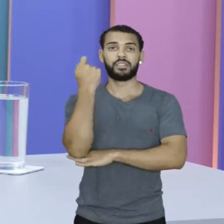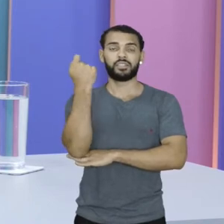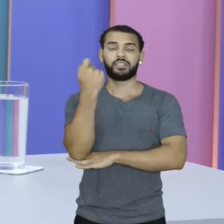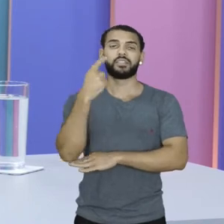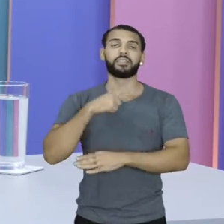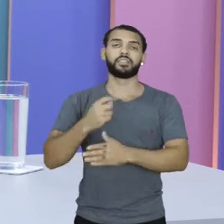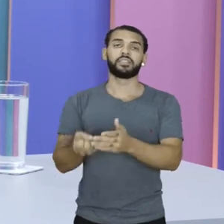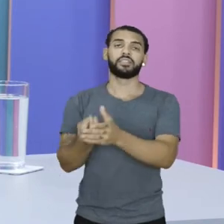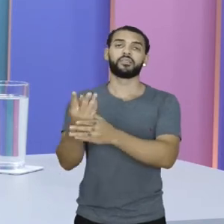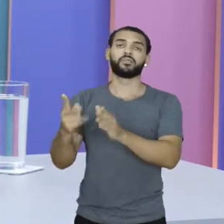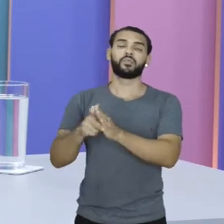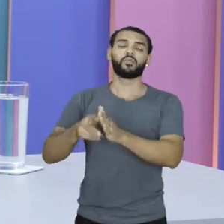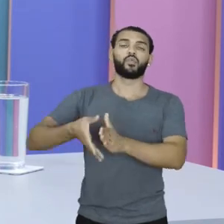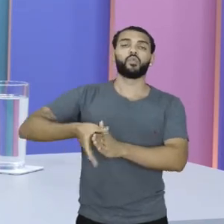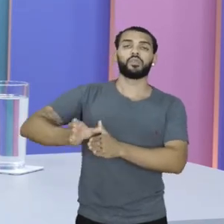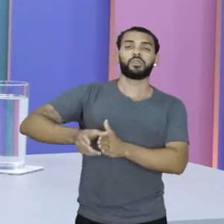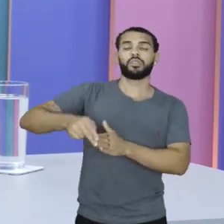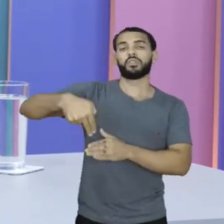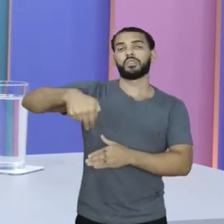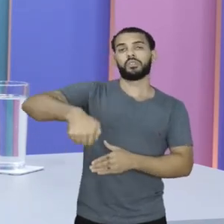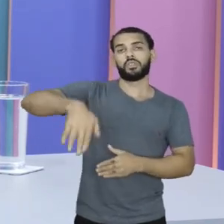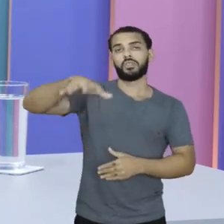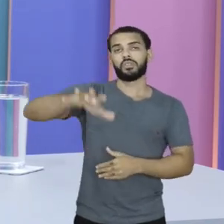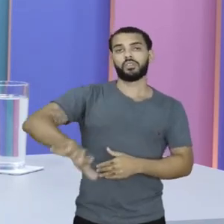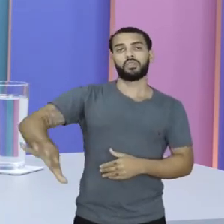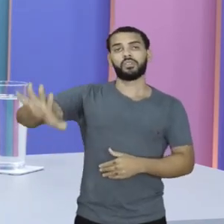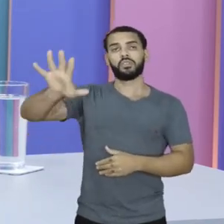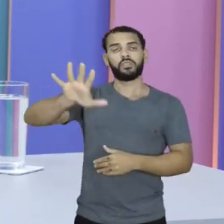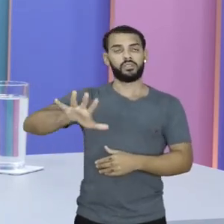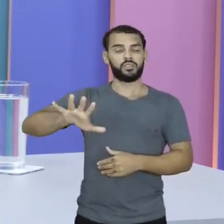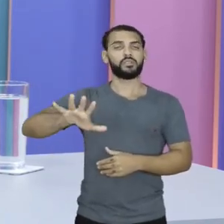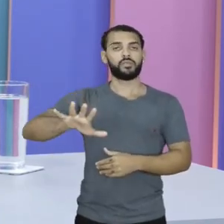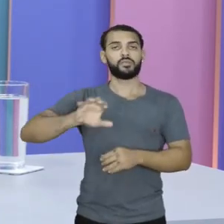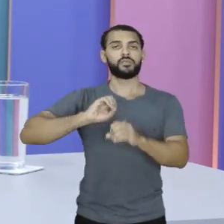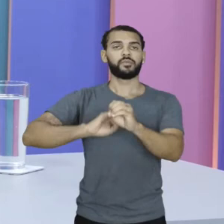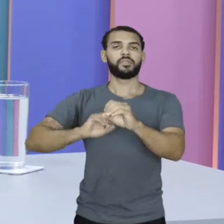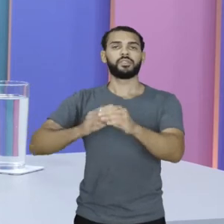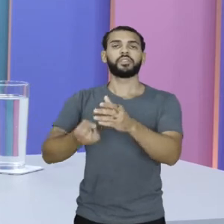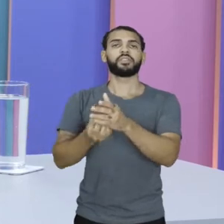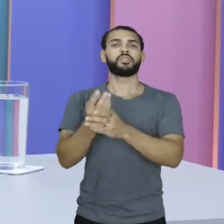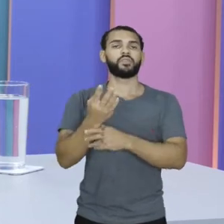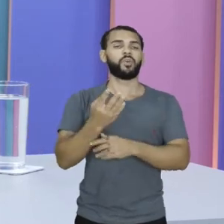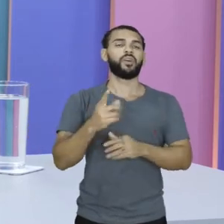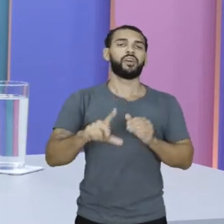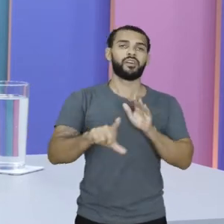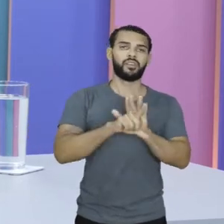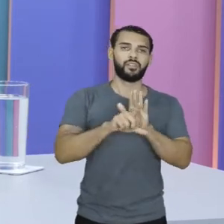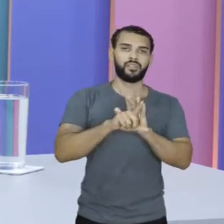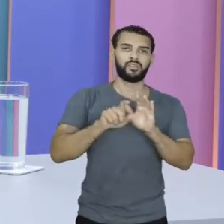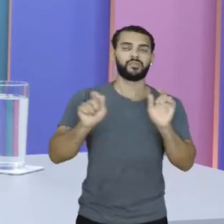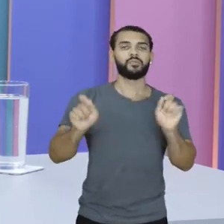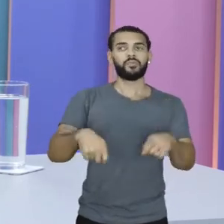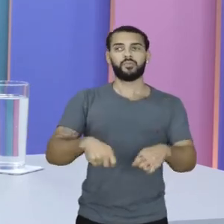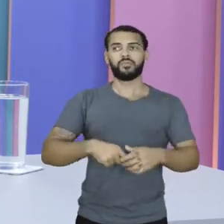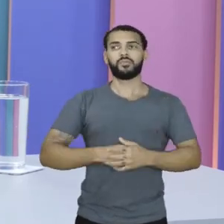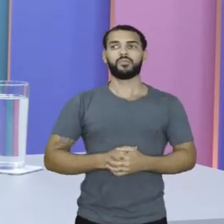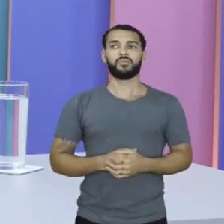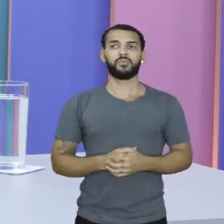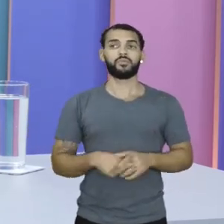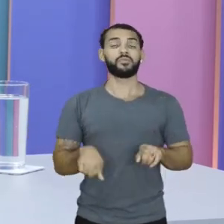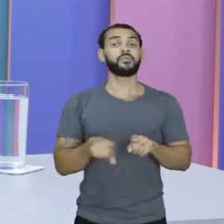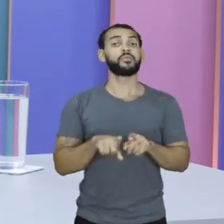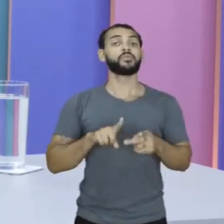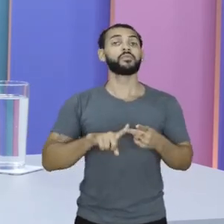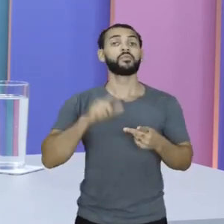Nacional de Educação, e que trabalhou pela implementação da Lei 10.639, a professora Petronília, né? Foi uma